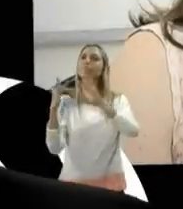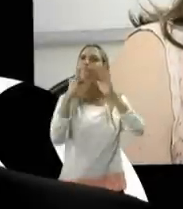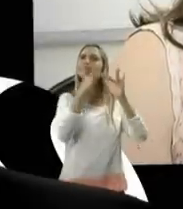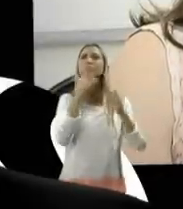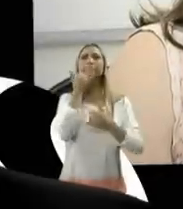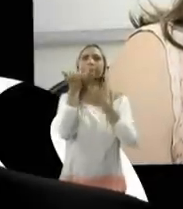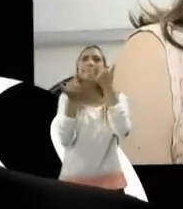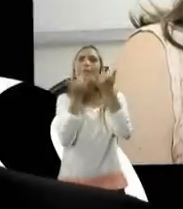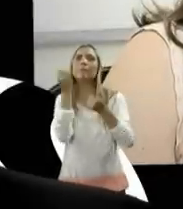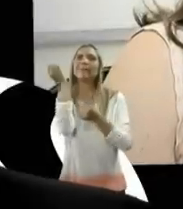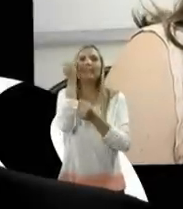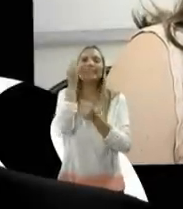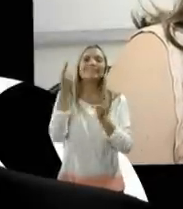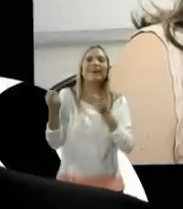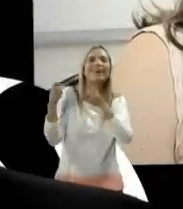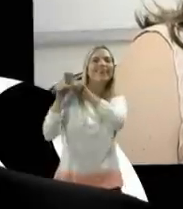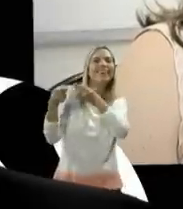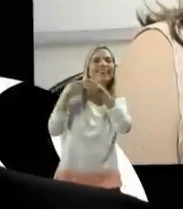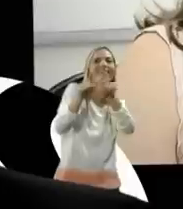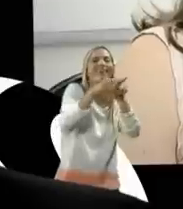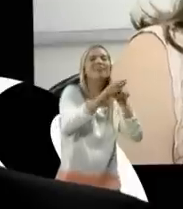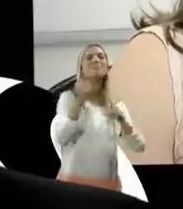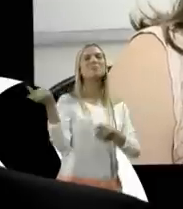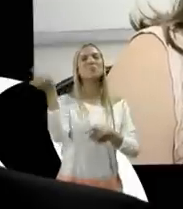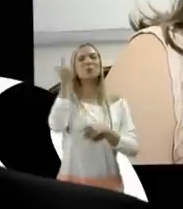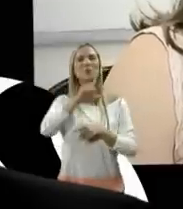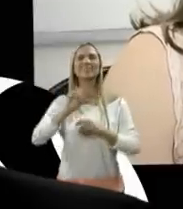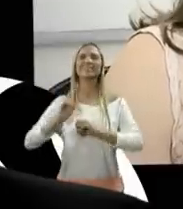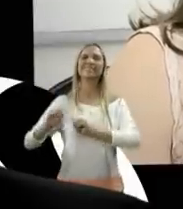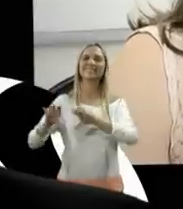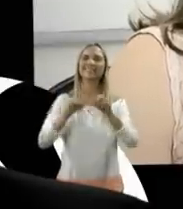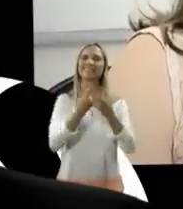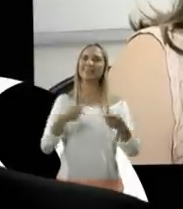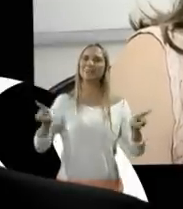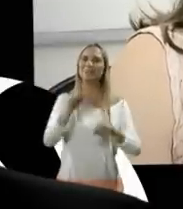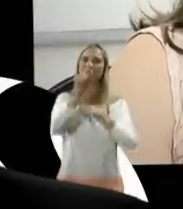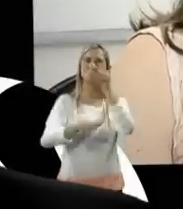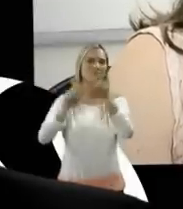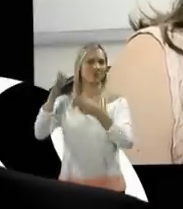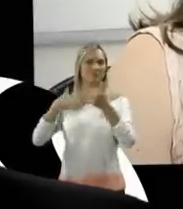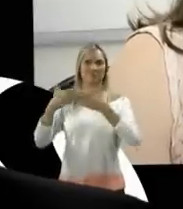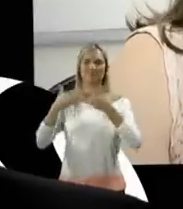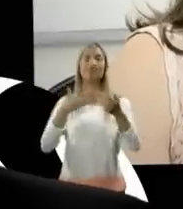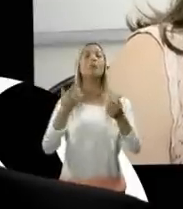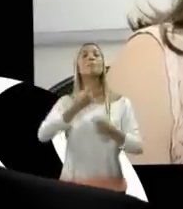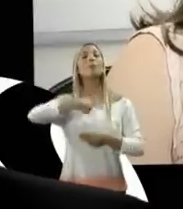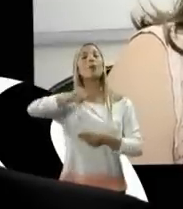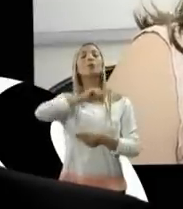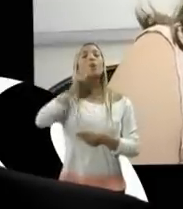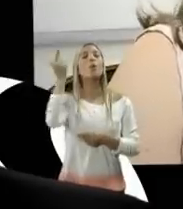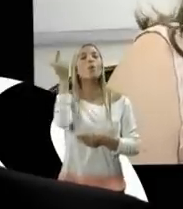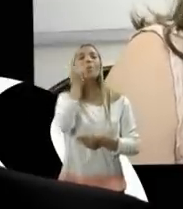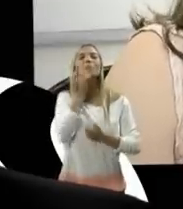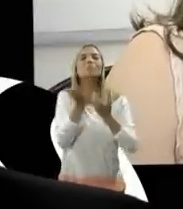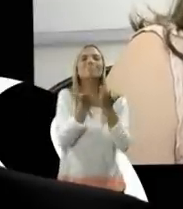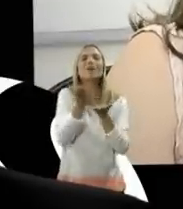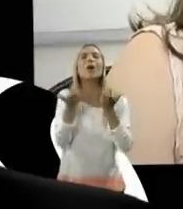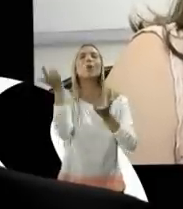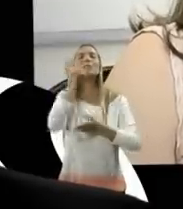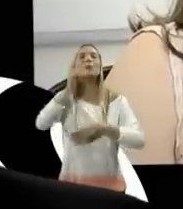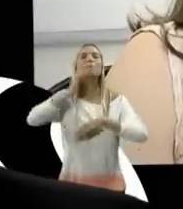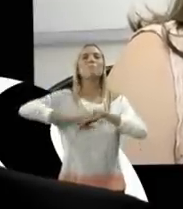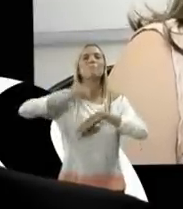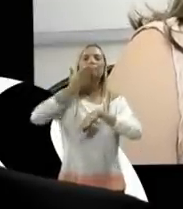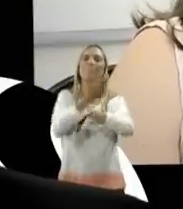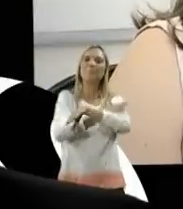estamos desenvolvendo ao longo agora desse período, para a gente tratar sobre a prática,